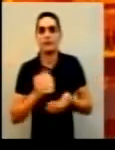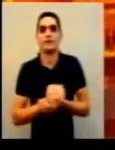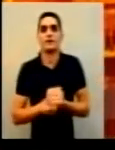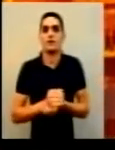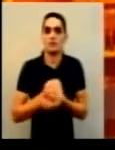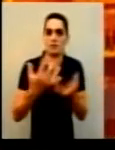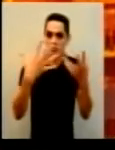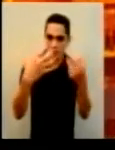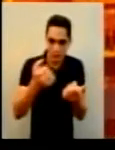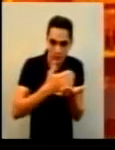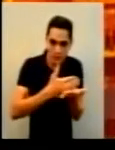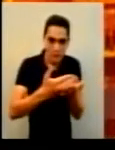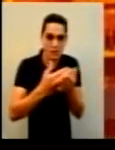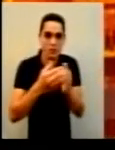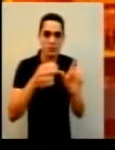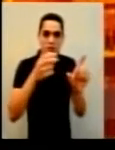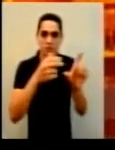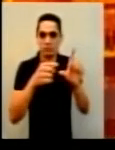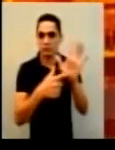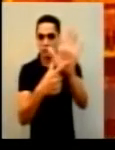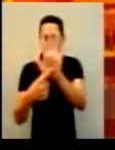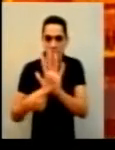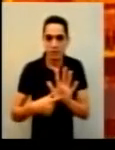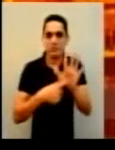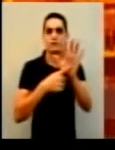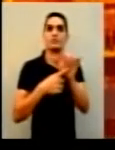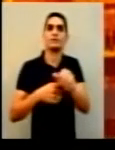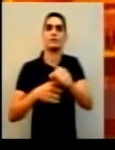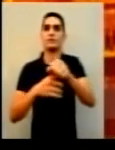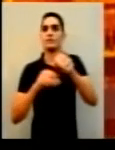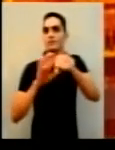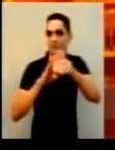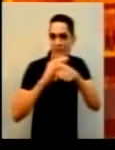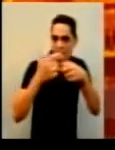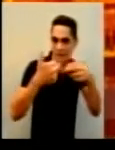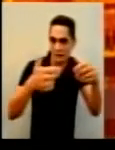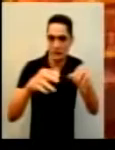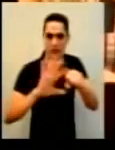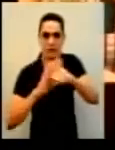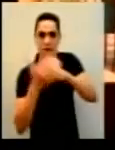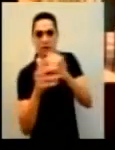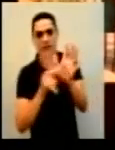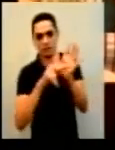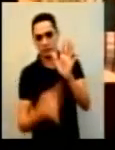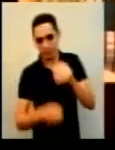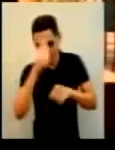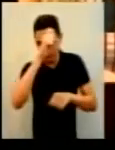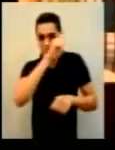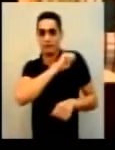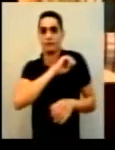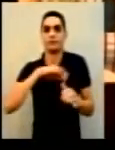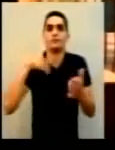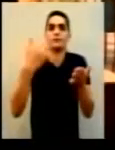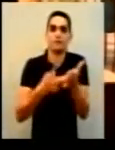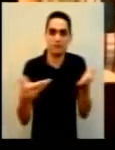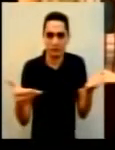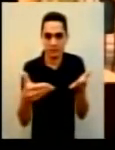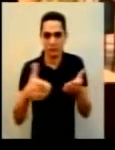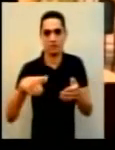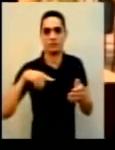Vamos iniciar a apresentação sobre a situação epidemiológica do coronavírus aqui no município. Até o momento, nós